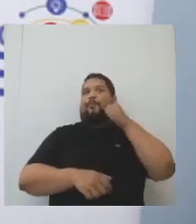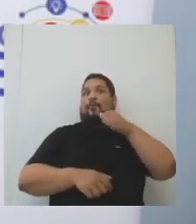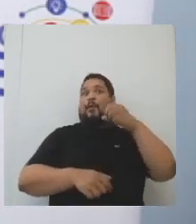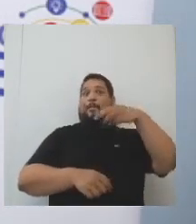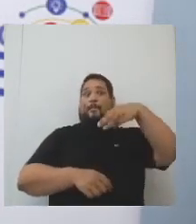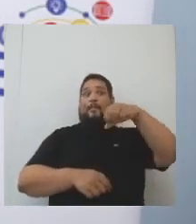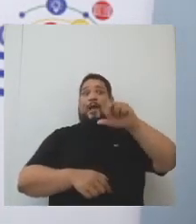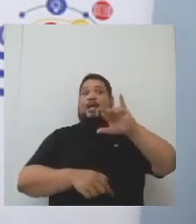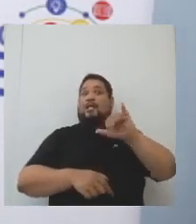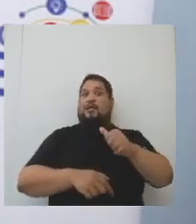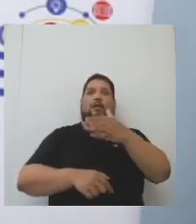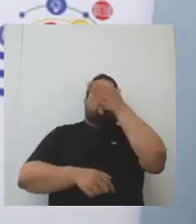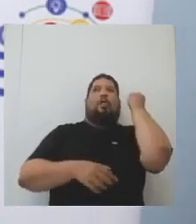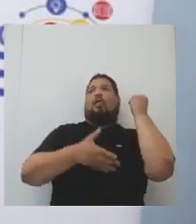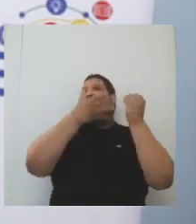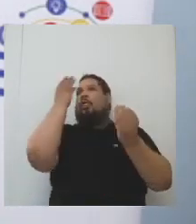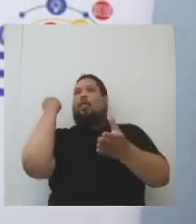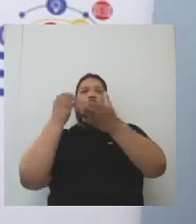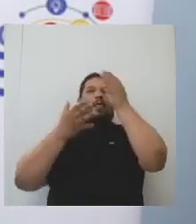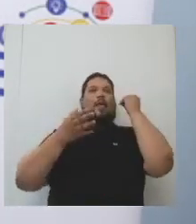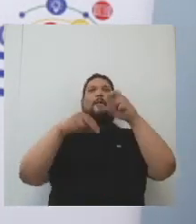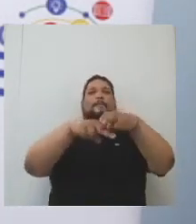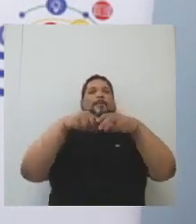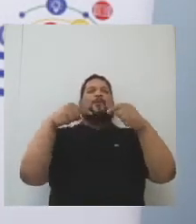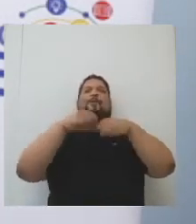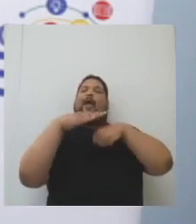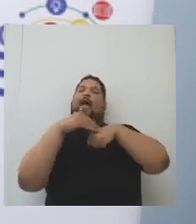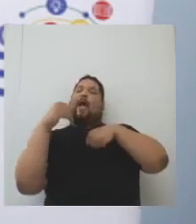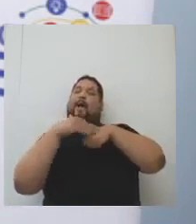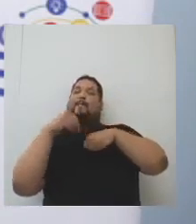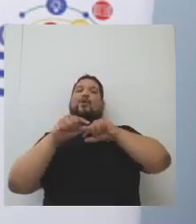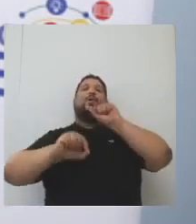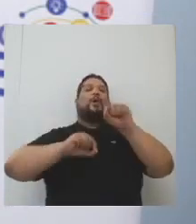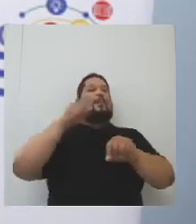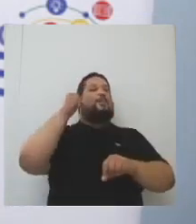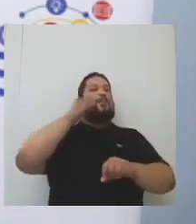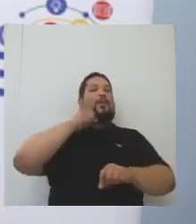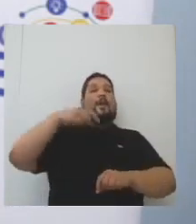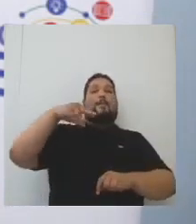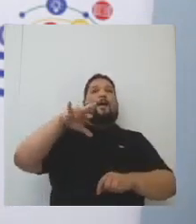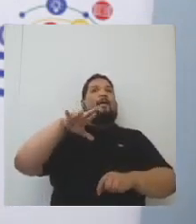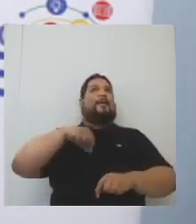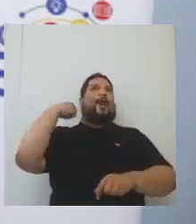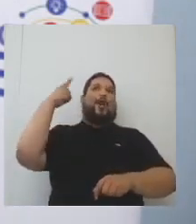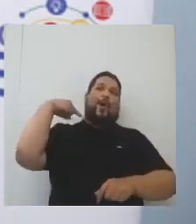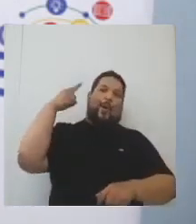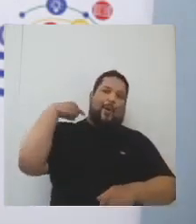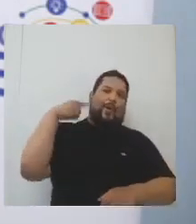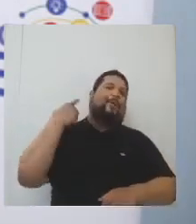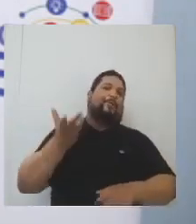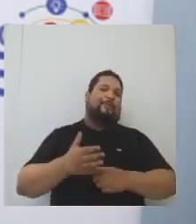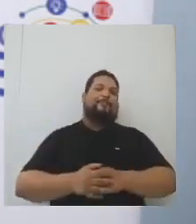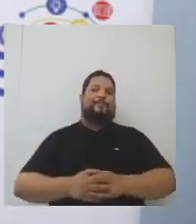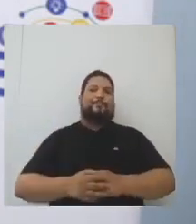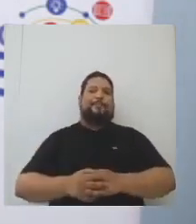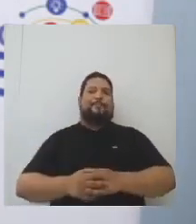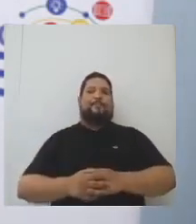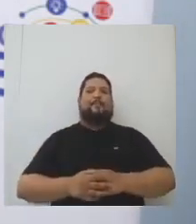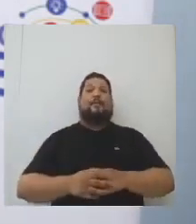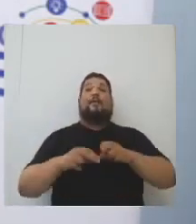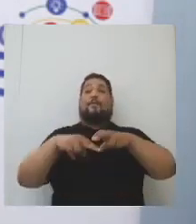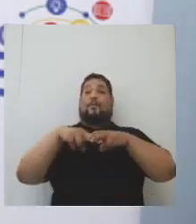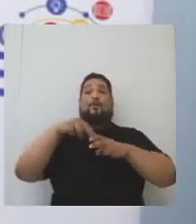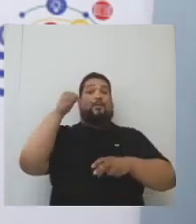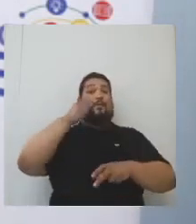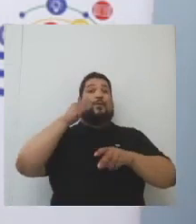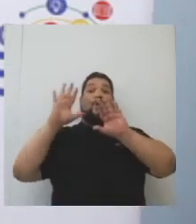memória. E muitas vezes, né, acabou ganhando o apelido na história de Dona Maria, a louca, né? Então, nesse momento, ela